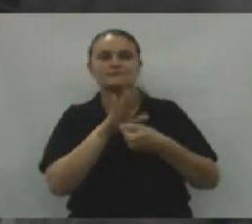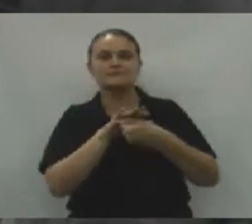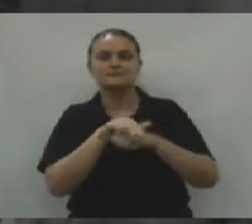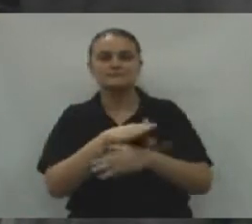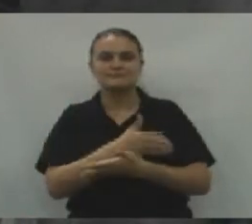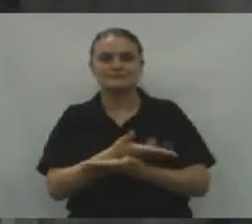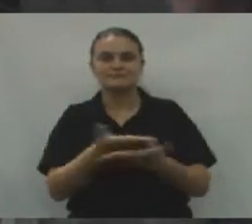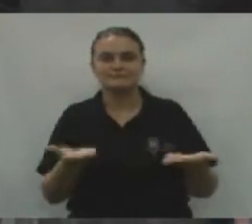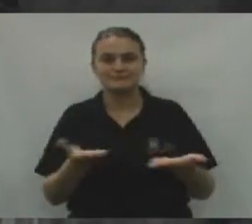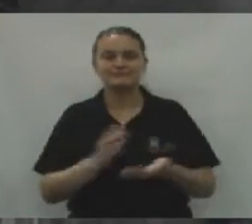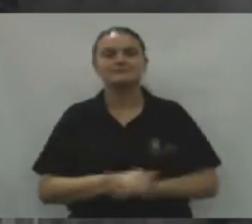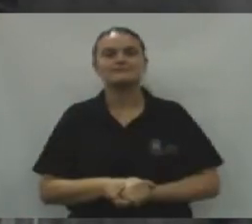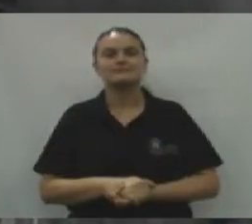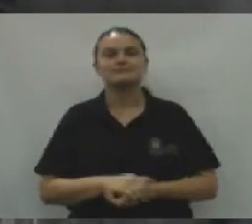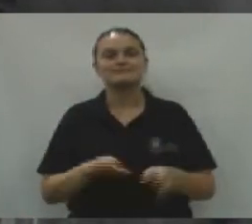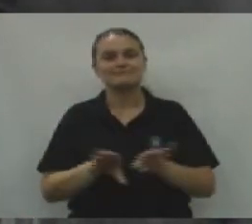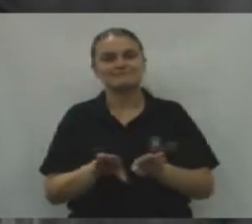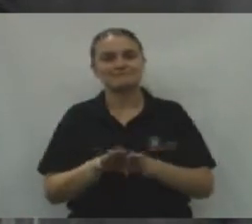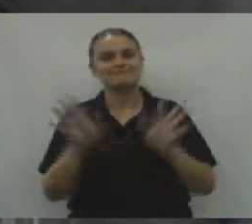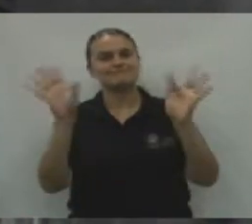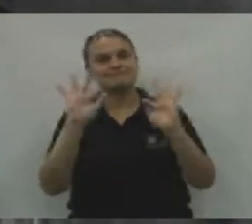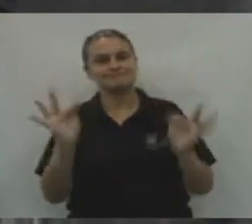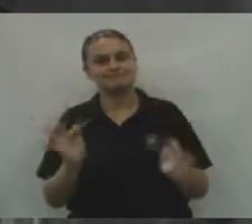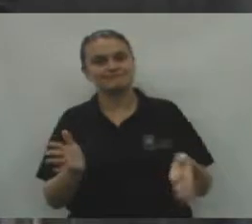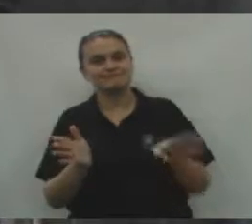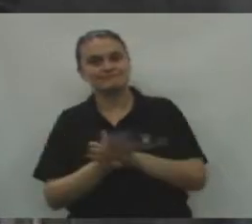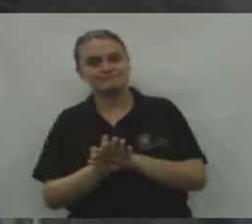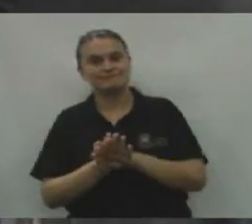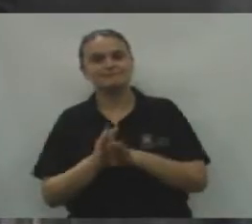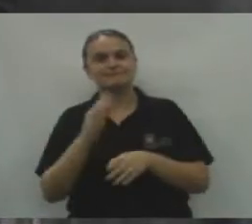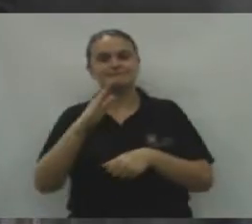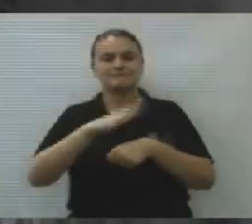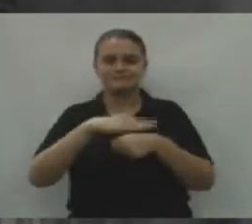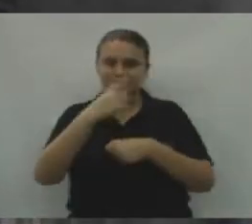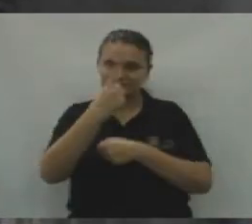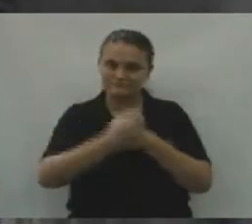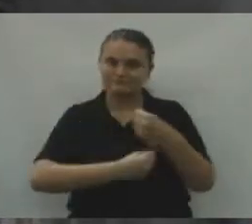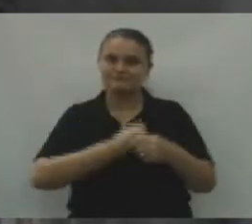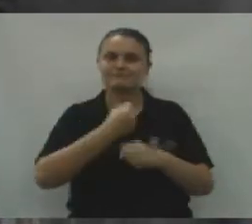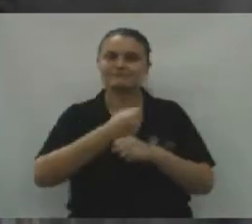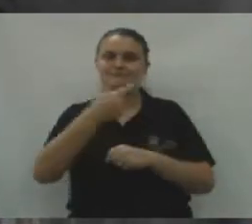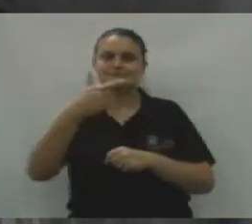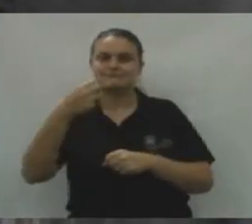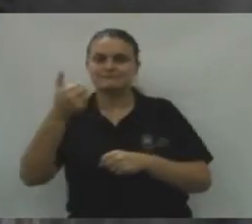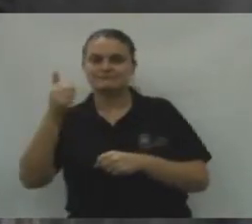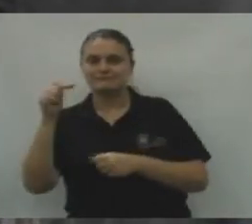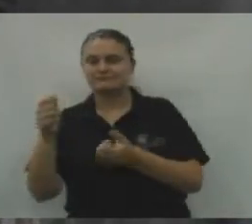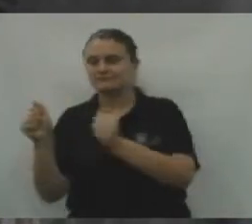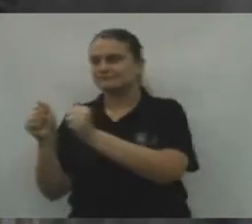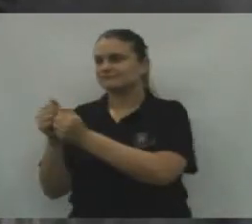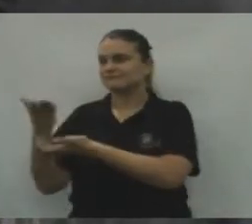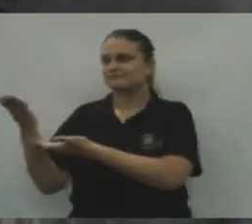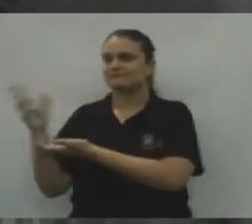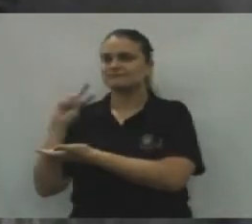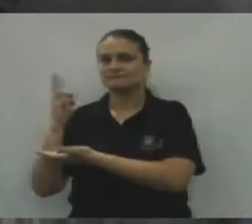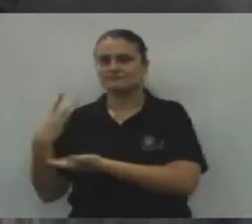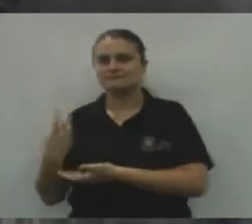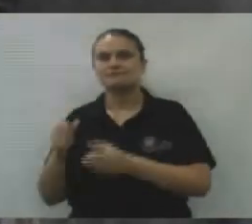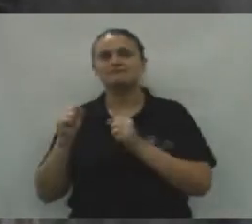todos. Também fico feliz de chegar no final de mais um ano, junto com os pares, onde pudemos